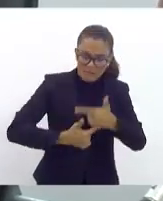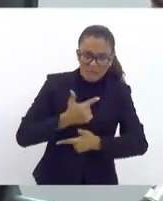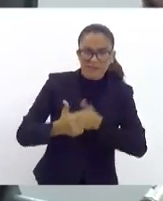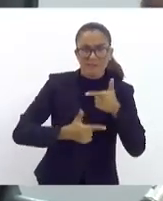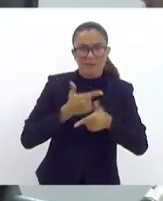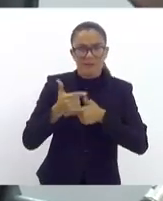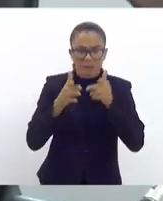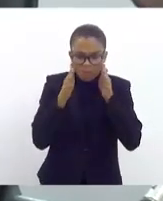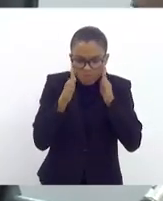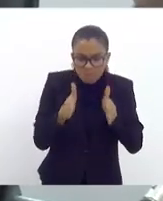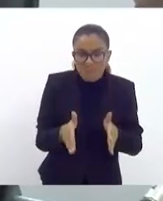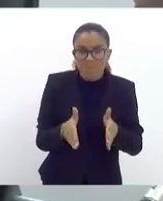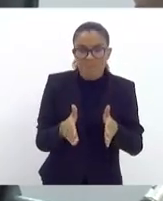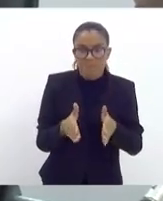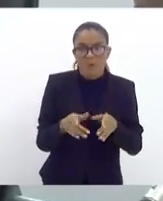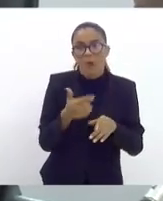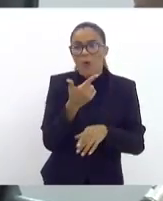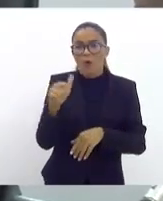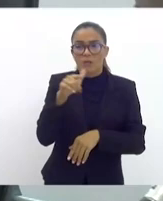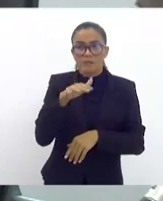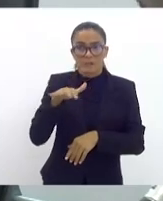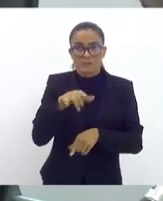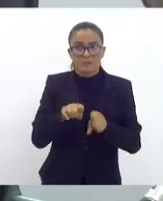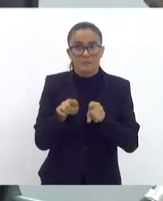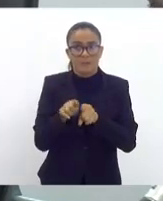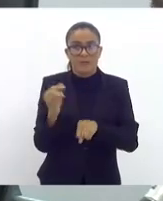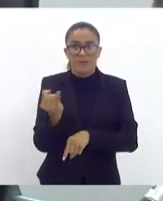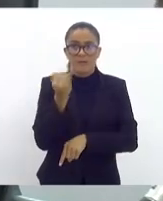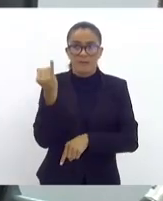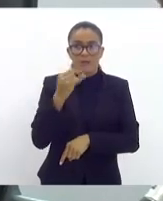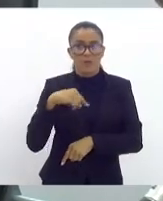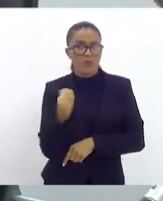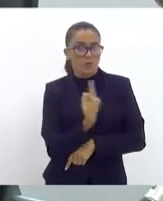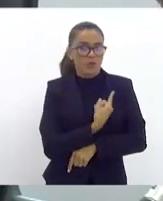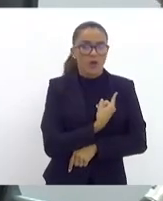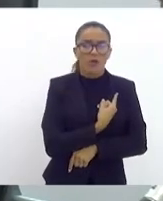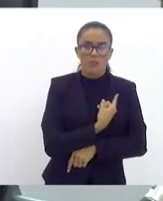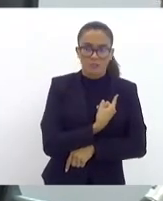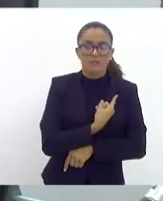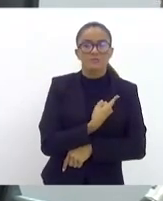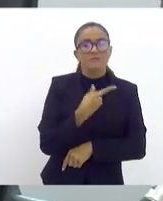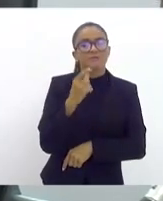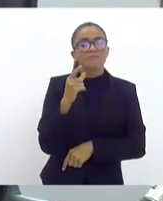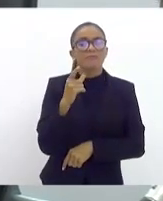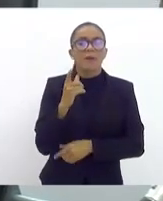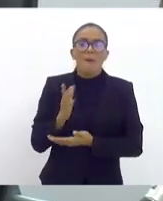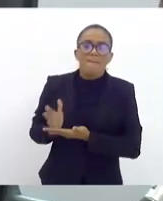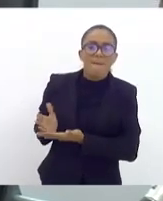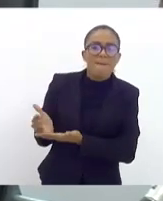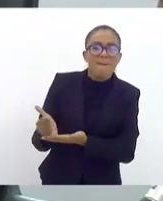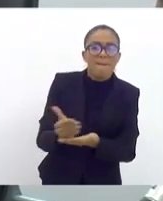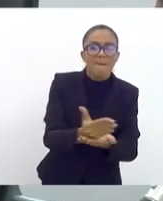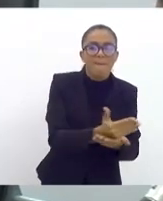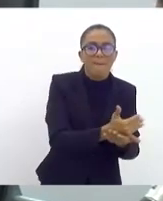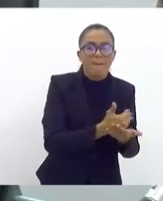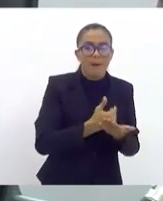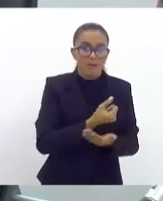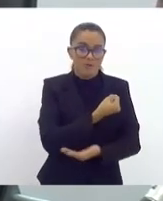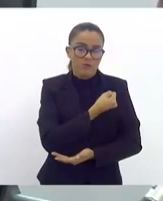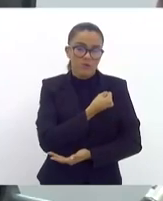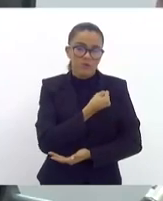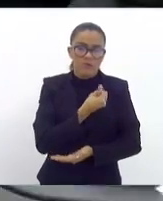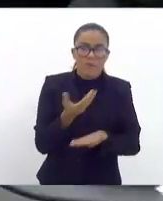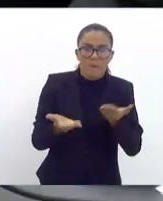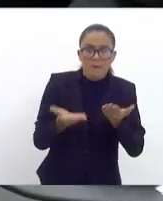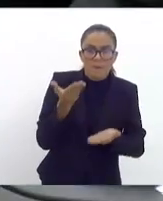a outra questão também que é importante que nós fizemos um balanço de números dessa ccj que da mesma forma